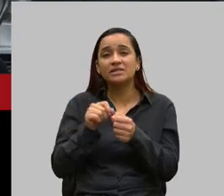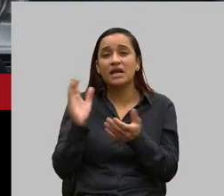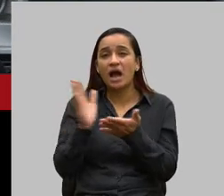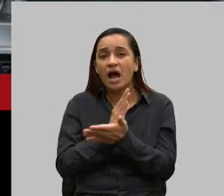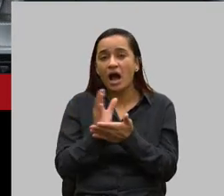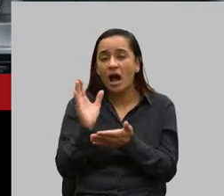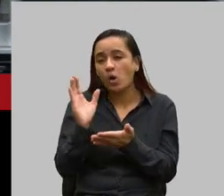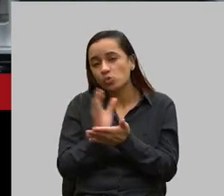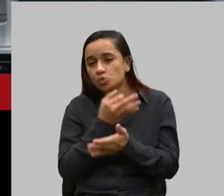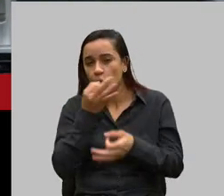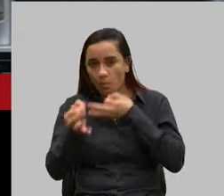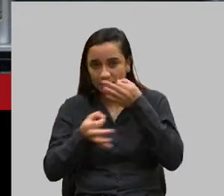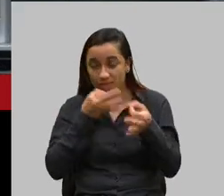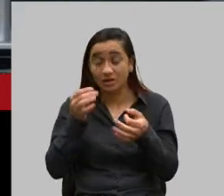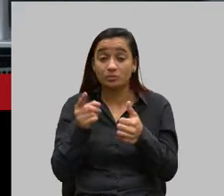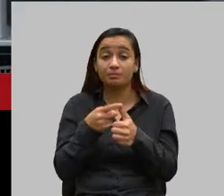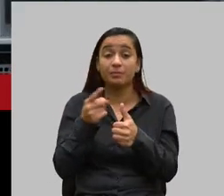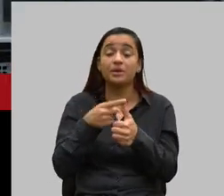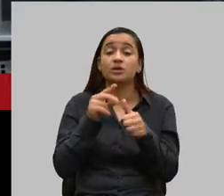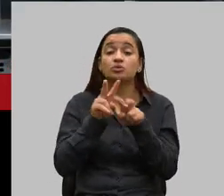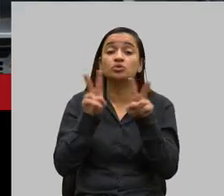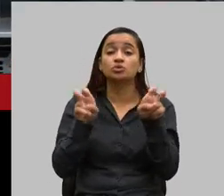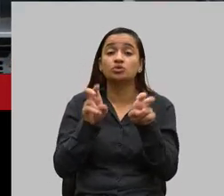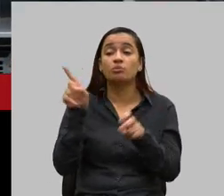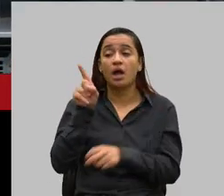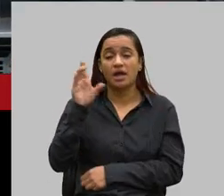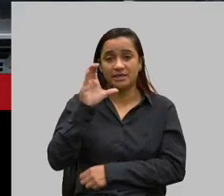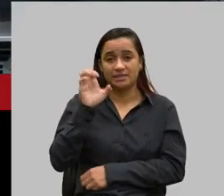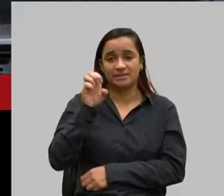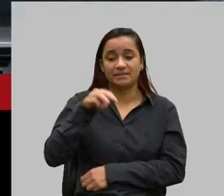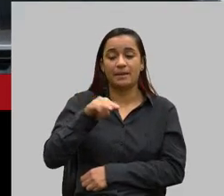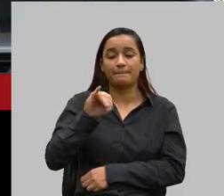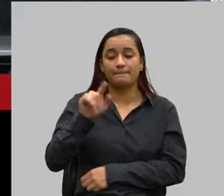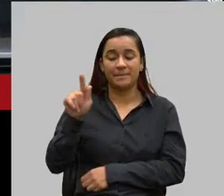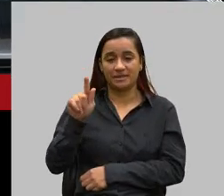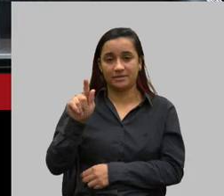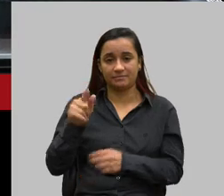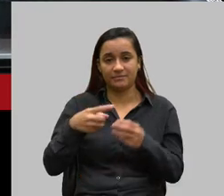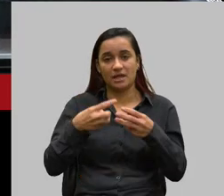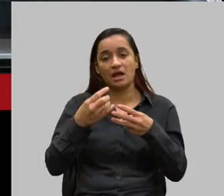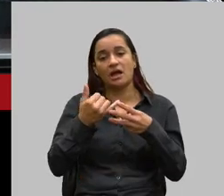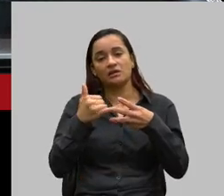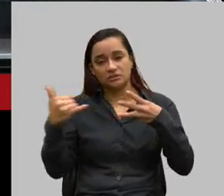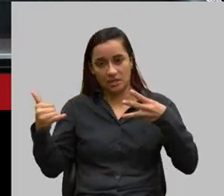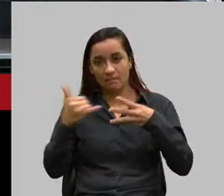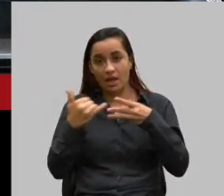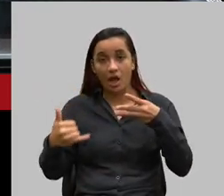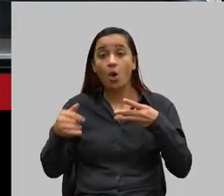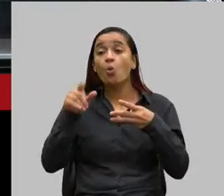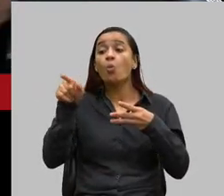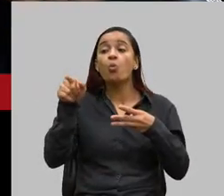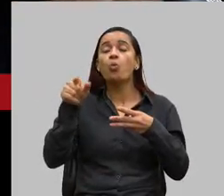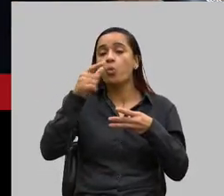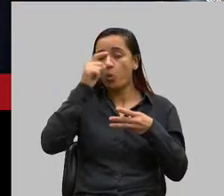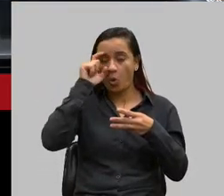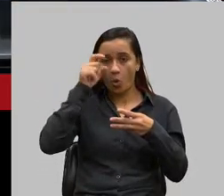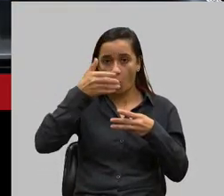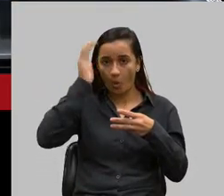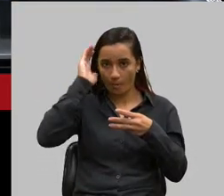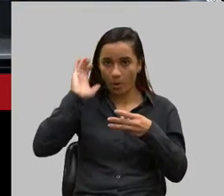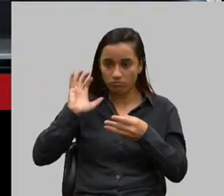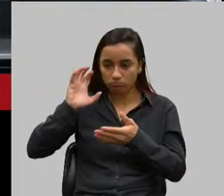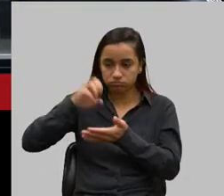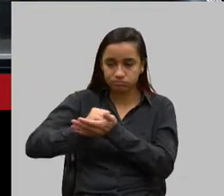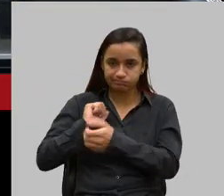é a situação da semig né a semig quando o governador Romeu Zema assumiu e você assumiu a